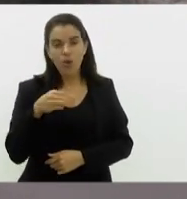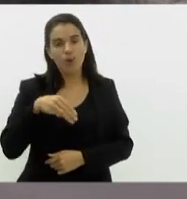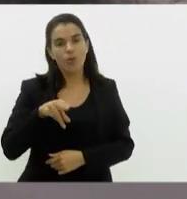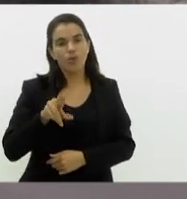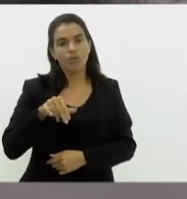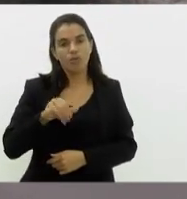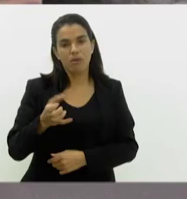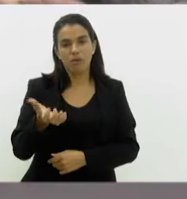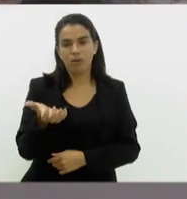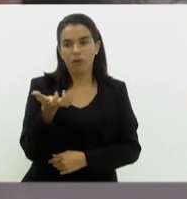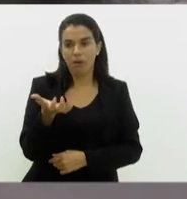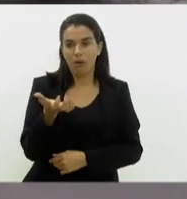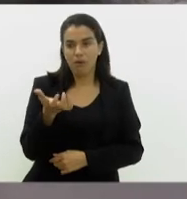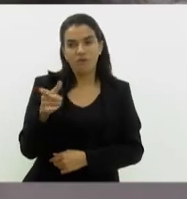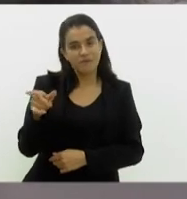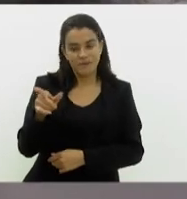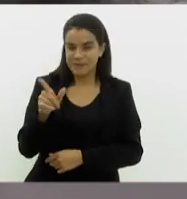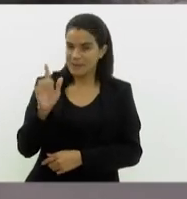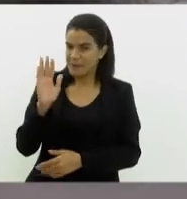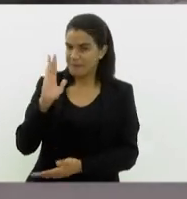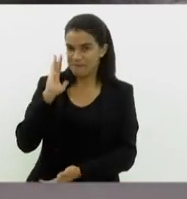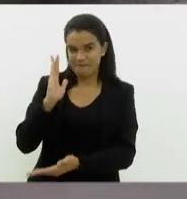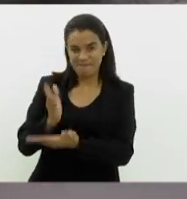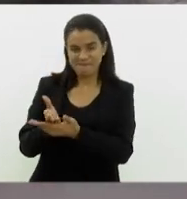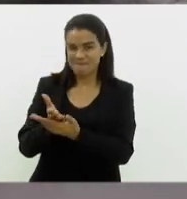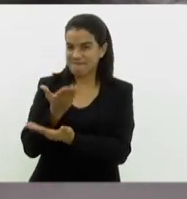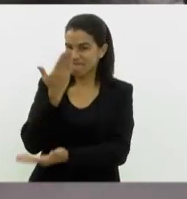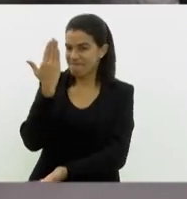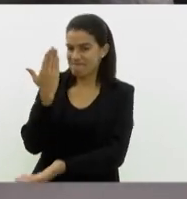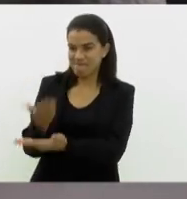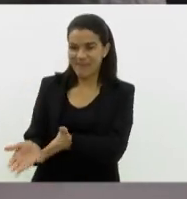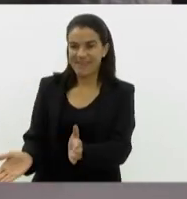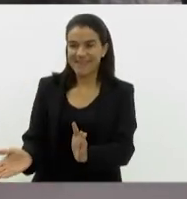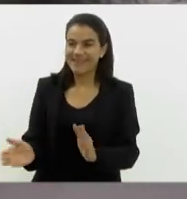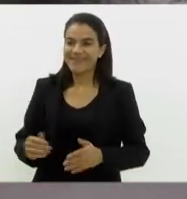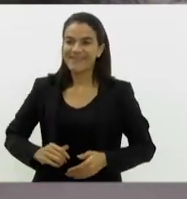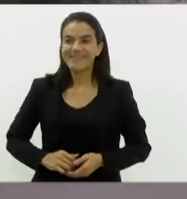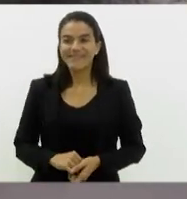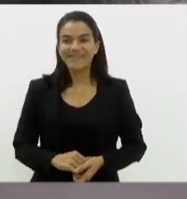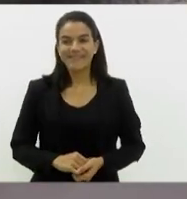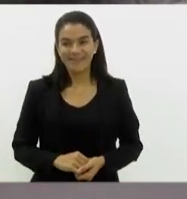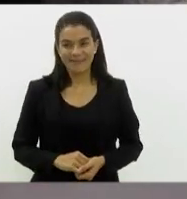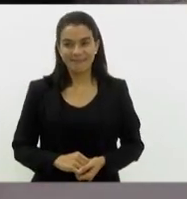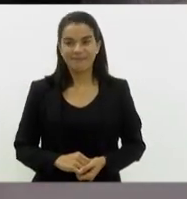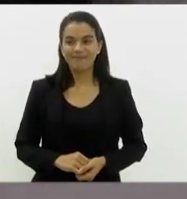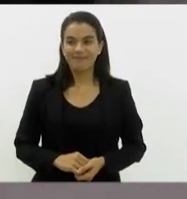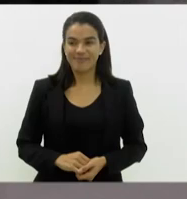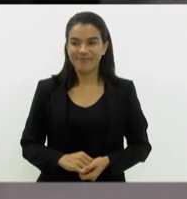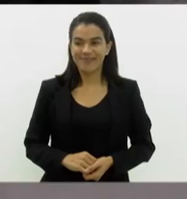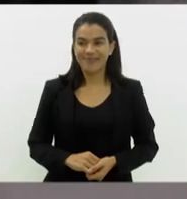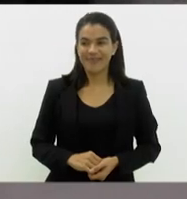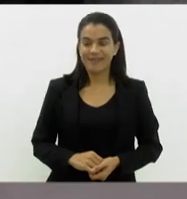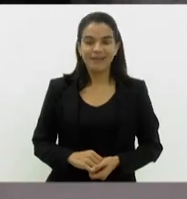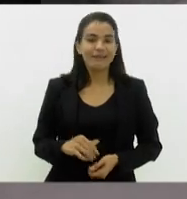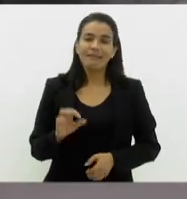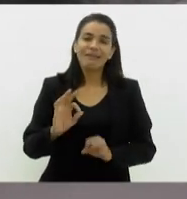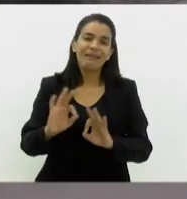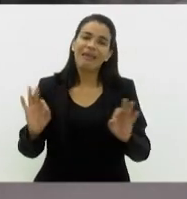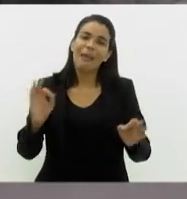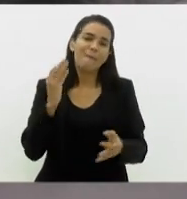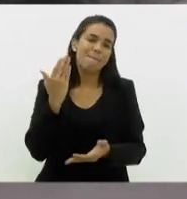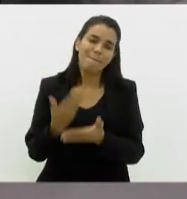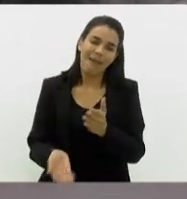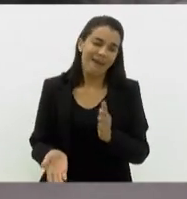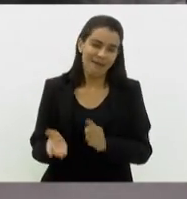maioria então goberto você perdeu agora aqui pra gente na verdade Deputado Júlio ninguém perde quem ganha a